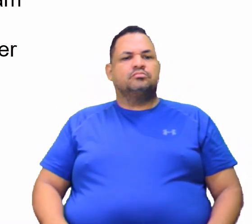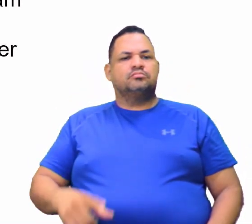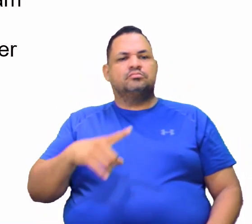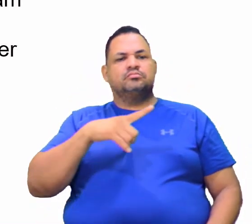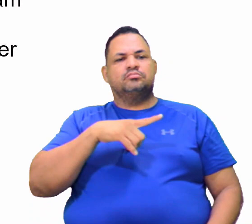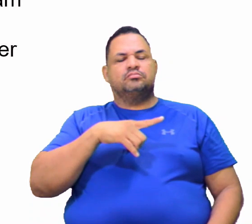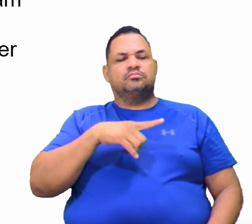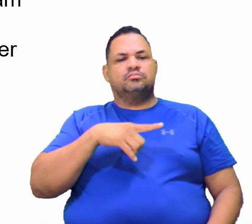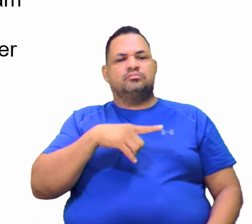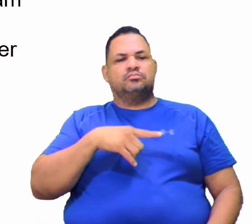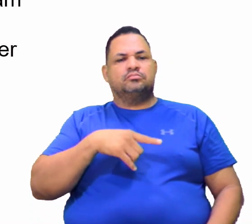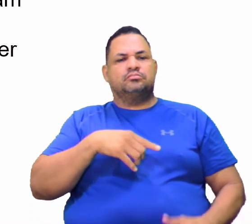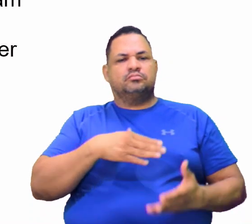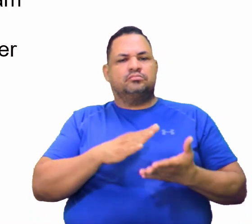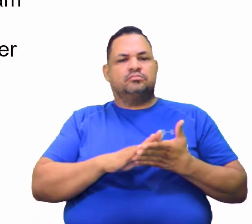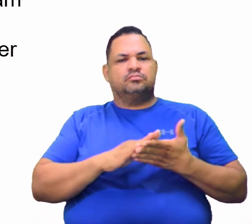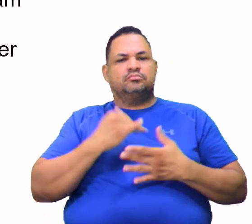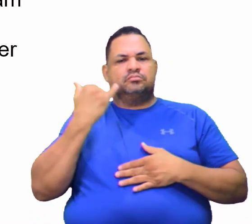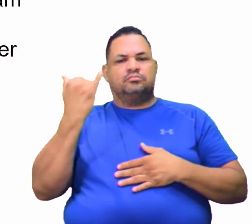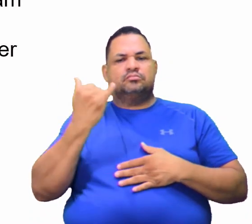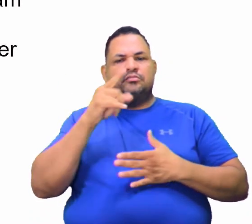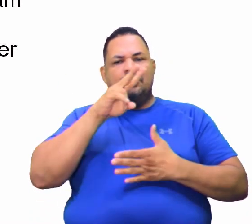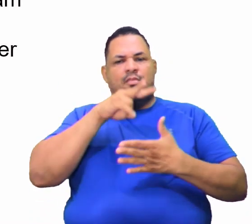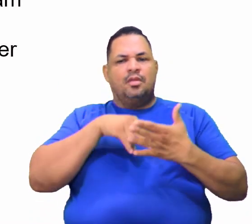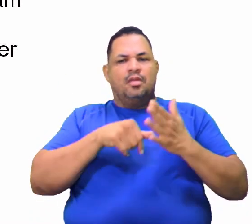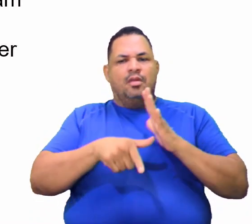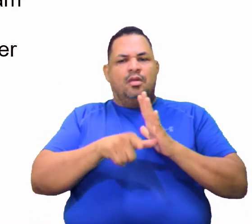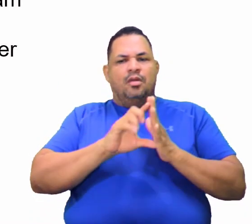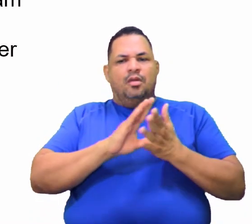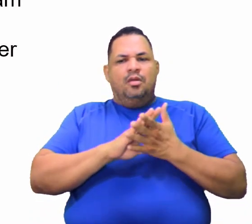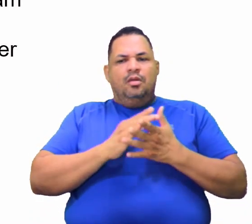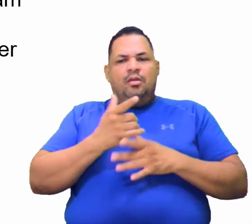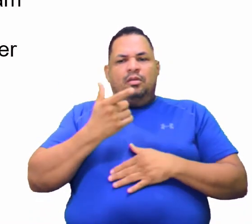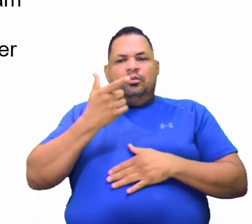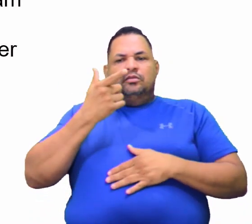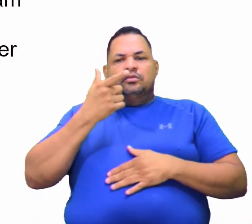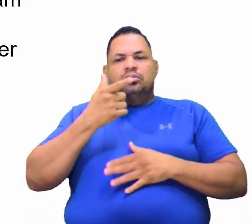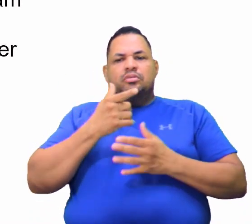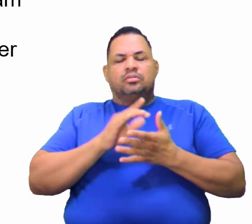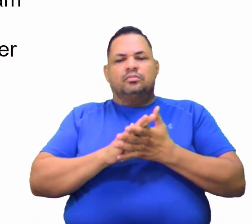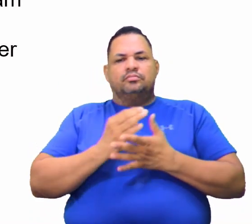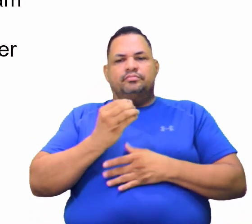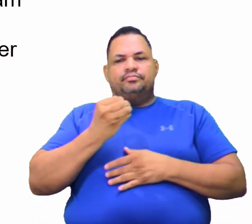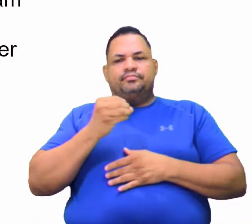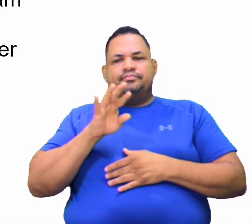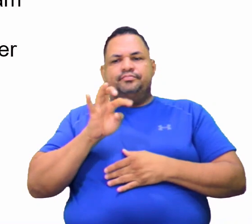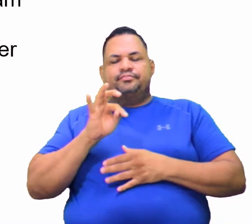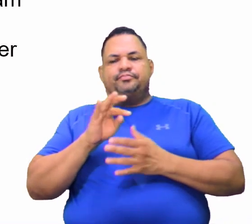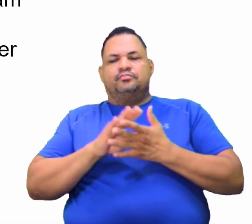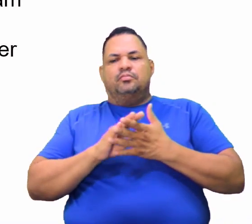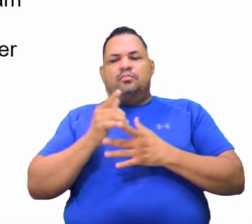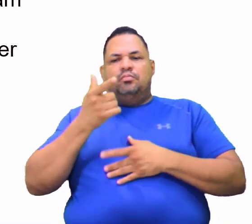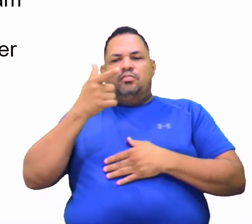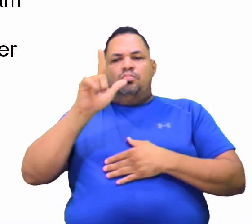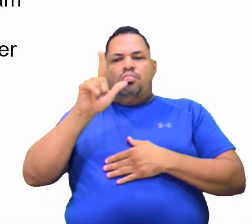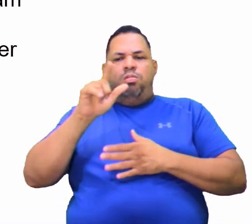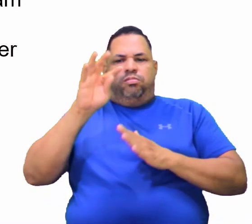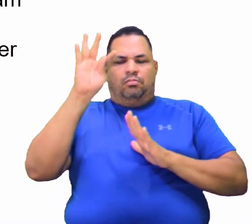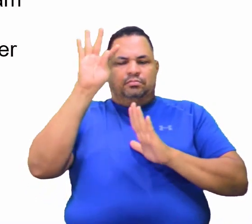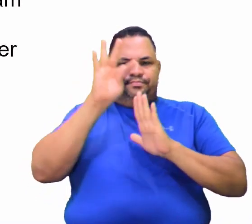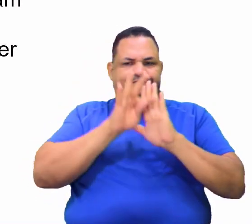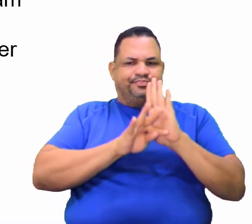Ter-se-ia sido muito importante a leitura prévia de outros textos, tá, Mariana? Não é de